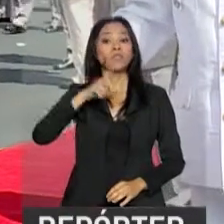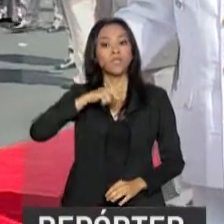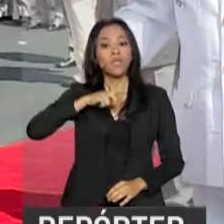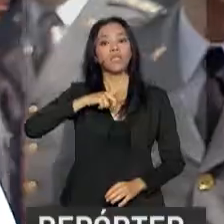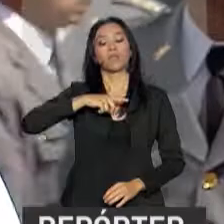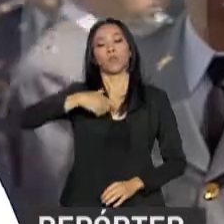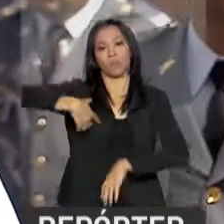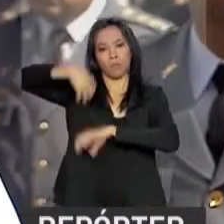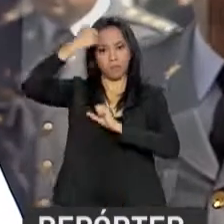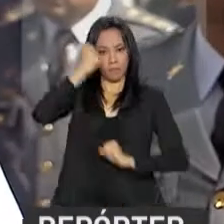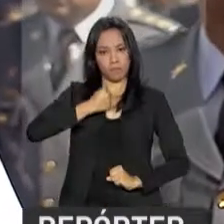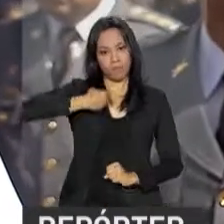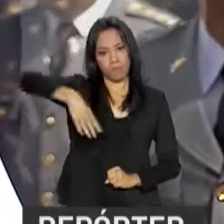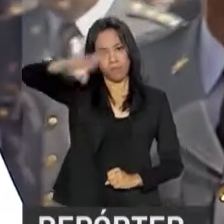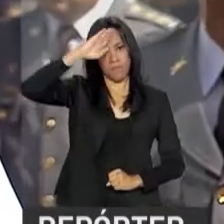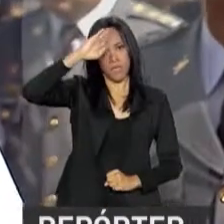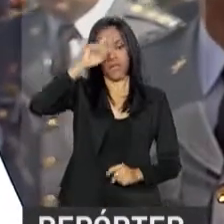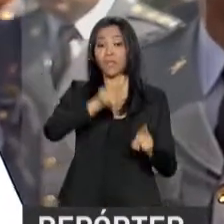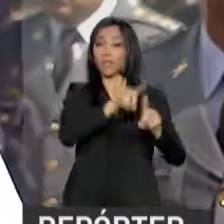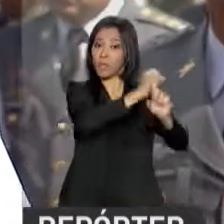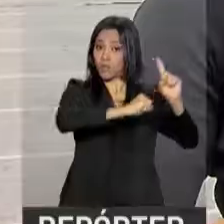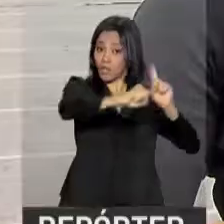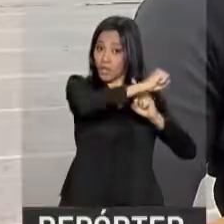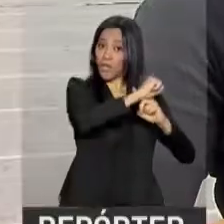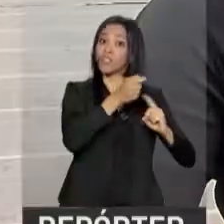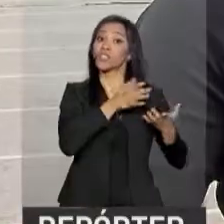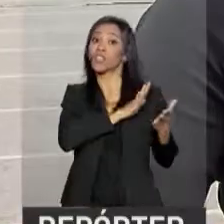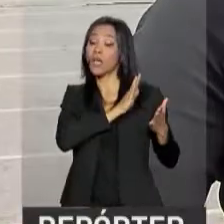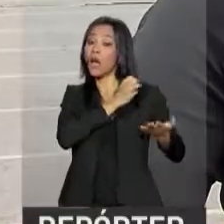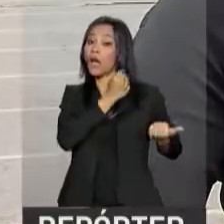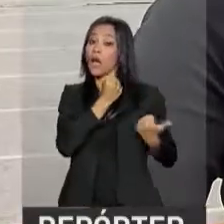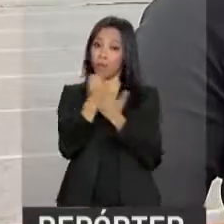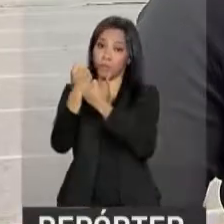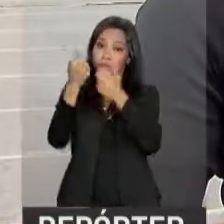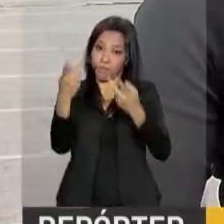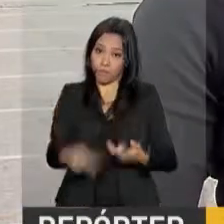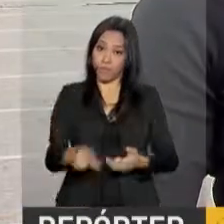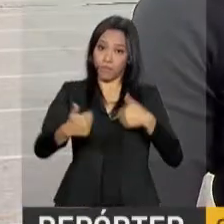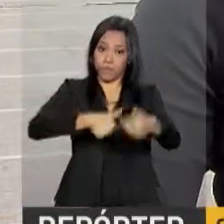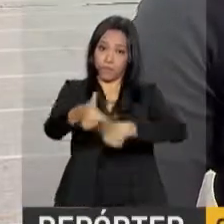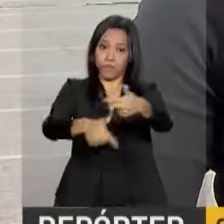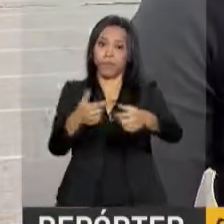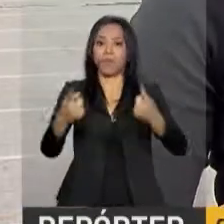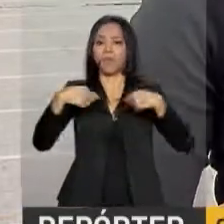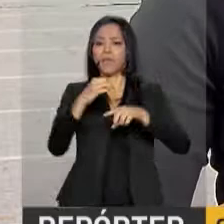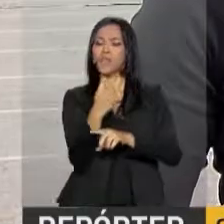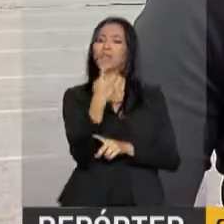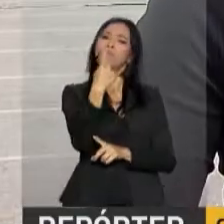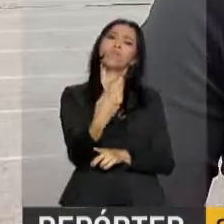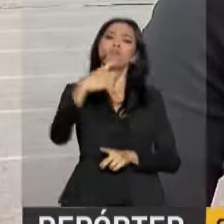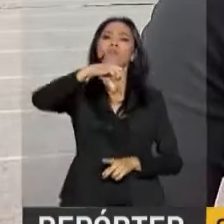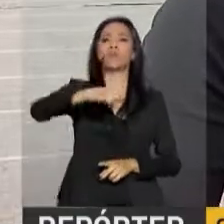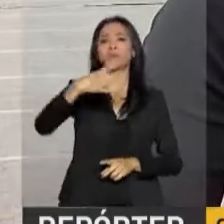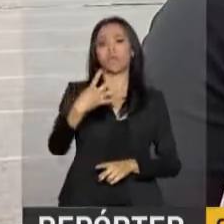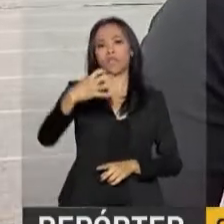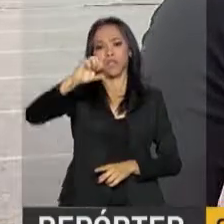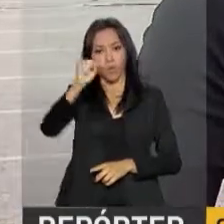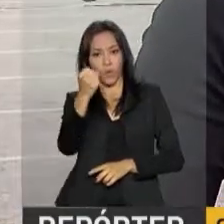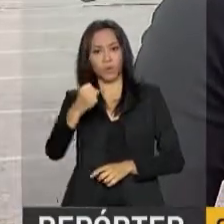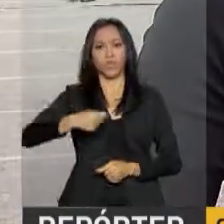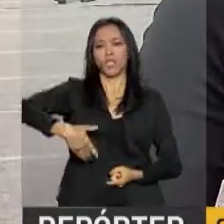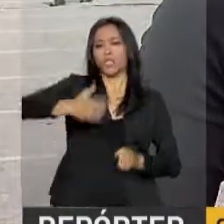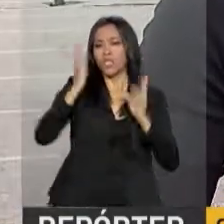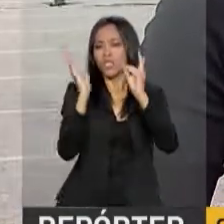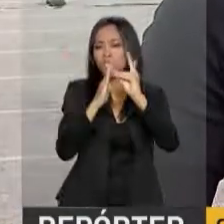civis que contribuíram para a instituição em 19 de abril de 1648 em pernambuco em índios